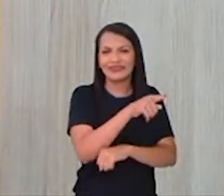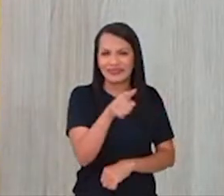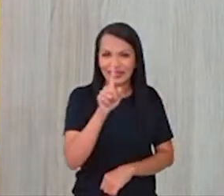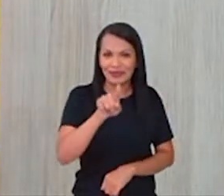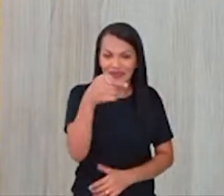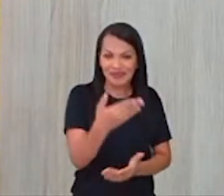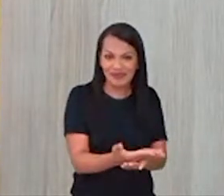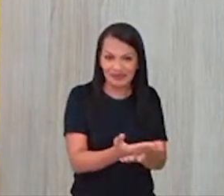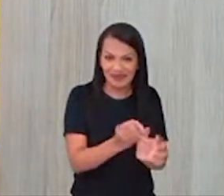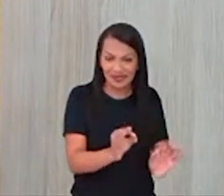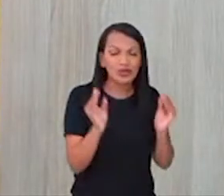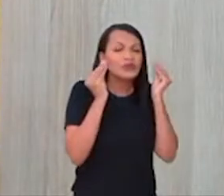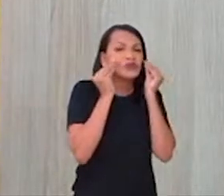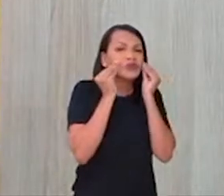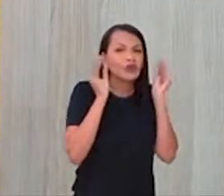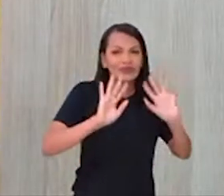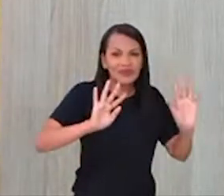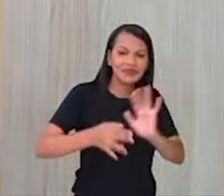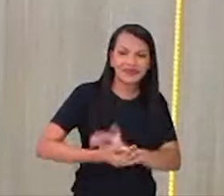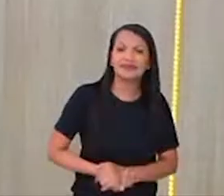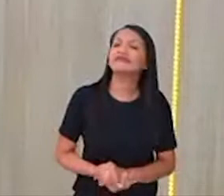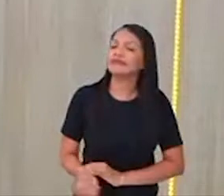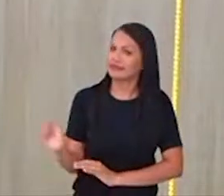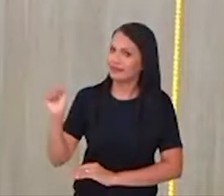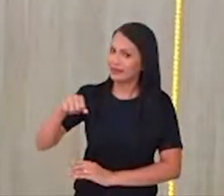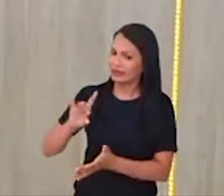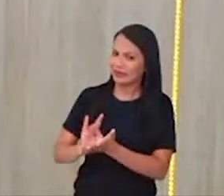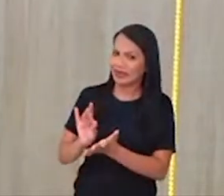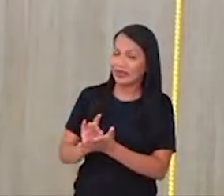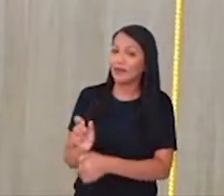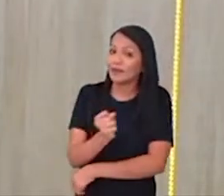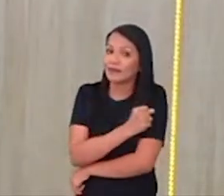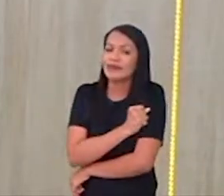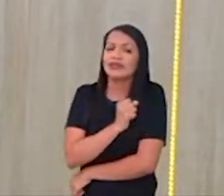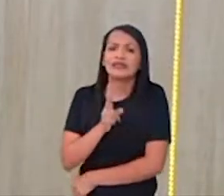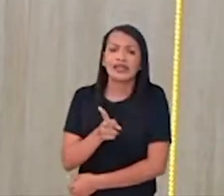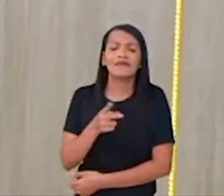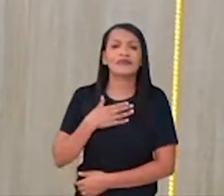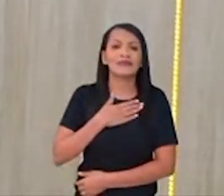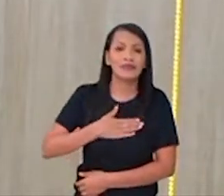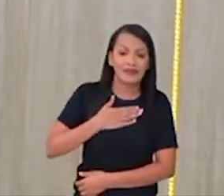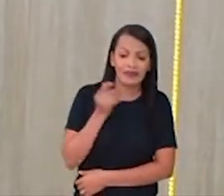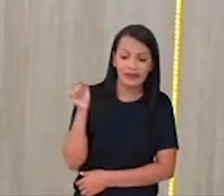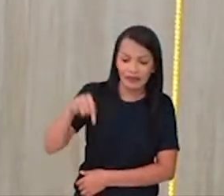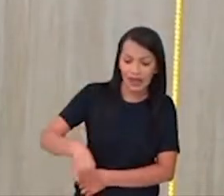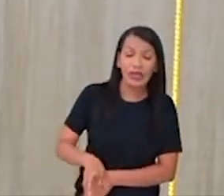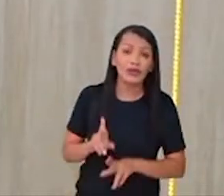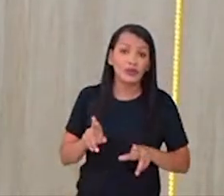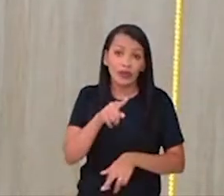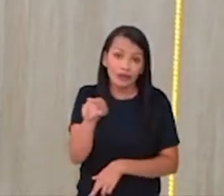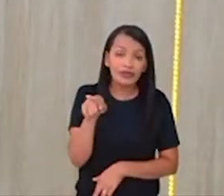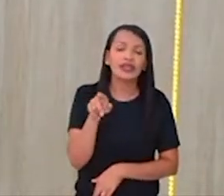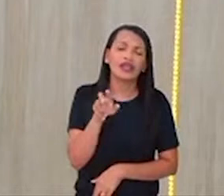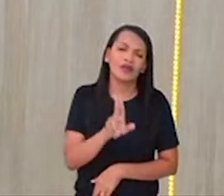na próxima aula. Um cheiro e até lá. Exatamente, oitavo ano. Como sempre, foi um prazer estar aqui. Espero que vocês façam um bom uso